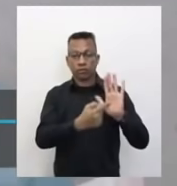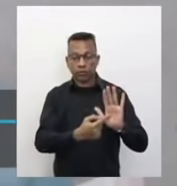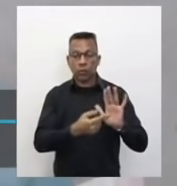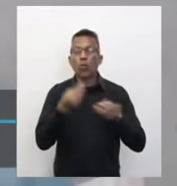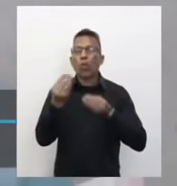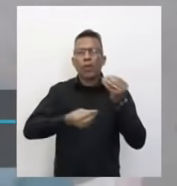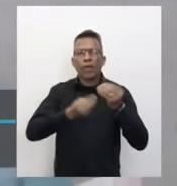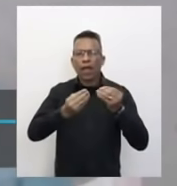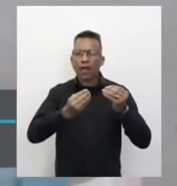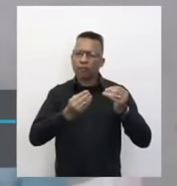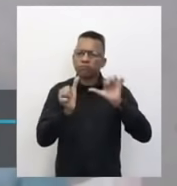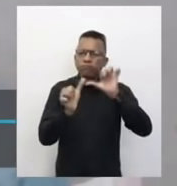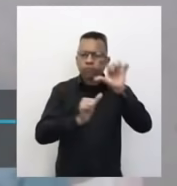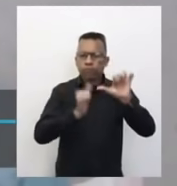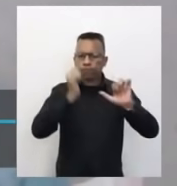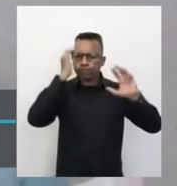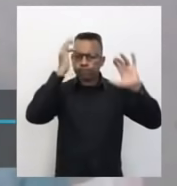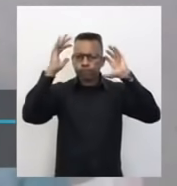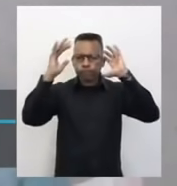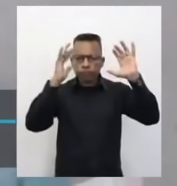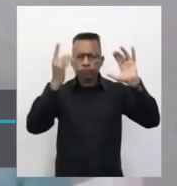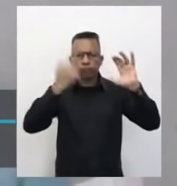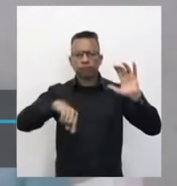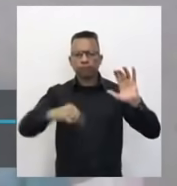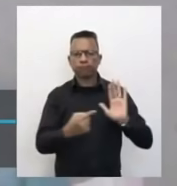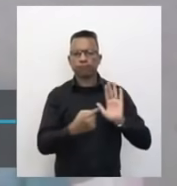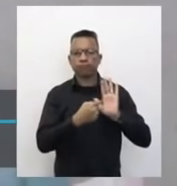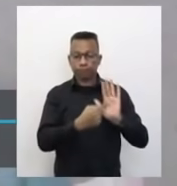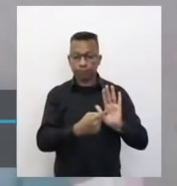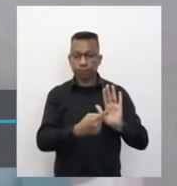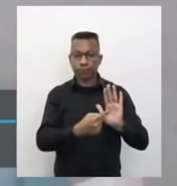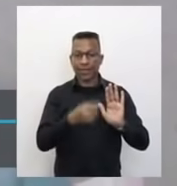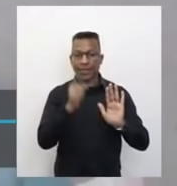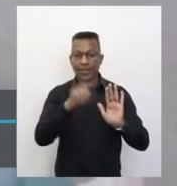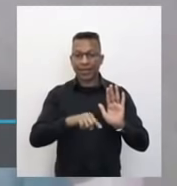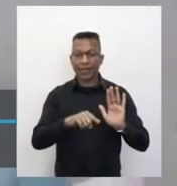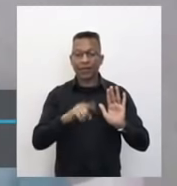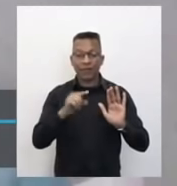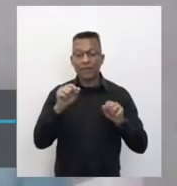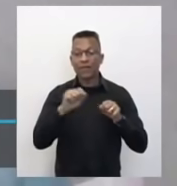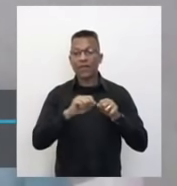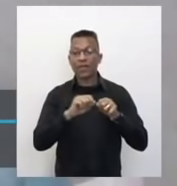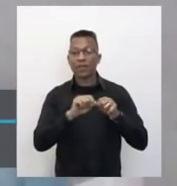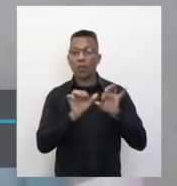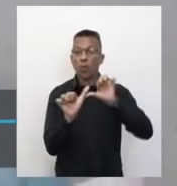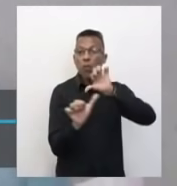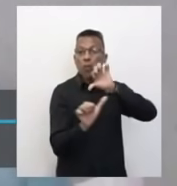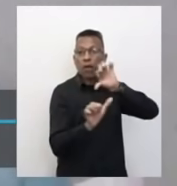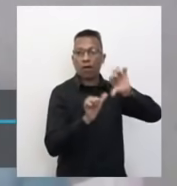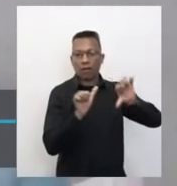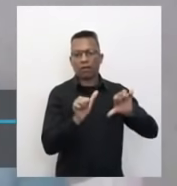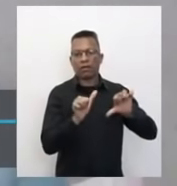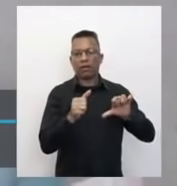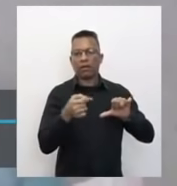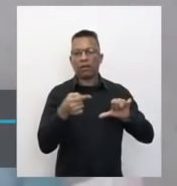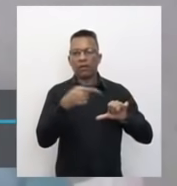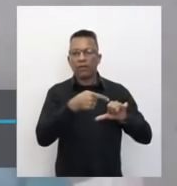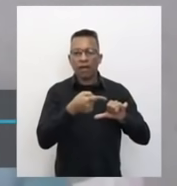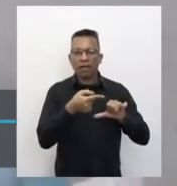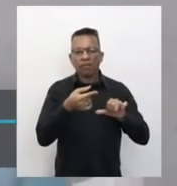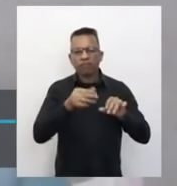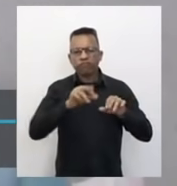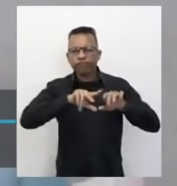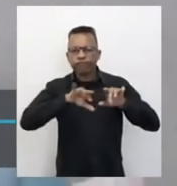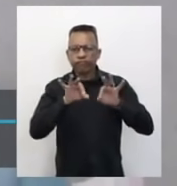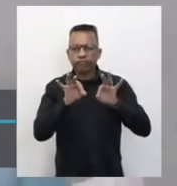queria transformar, ela transformou aquela imagem, ela fez aquela imagem virar algo que, né, foi manipulado ali para